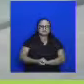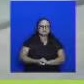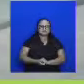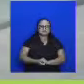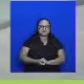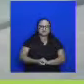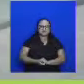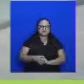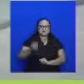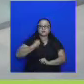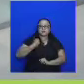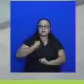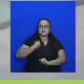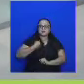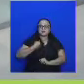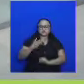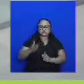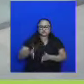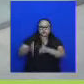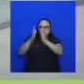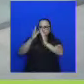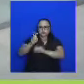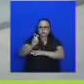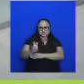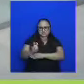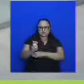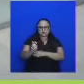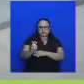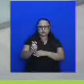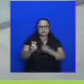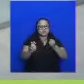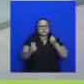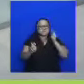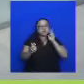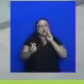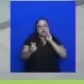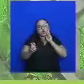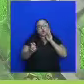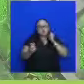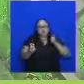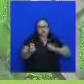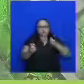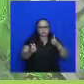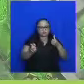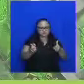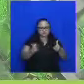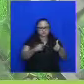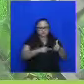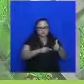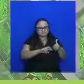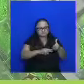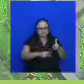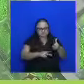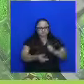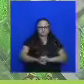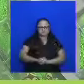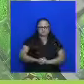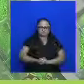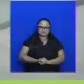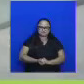7. Anote aí a bola sorteada para a sua coluna 5, bola rosa número 6, com sinal diferencial na sua base.